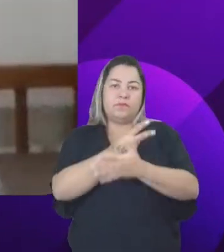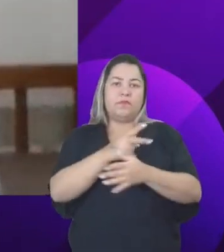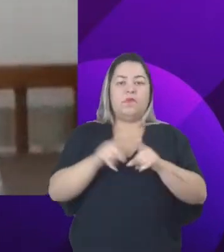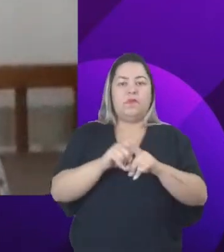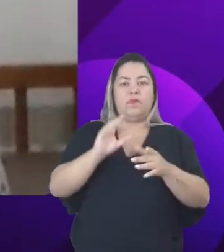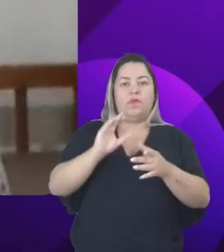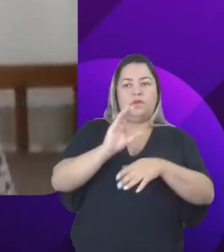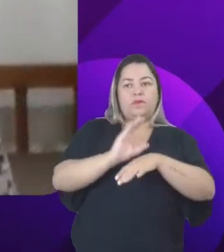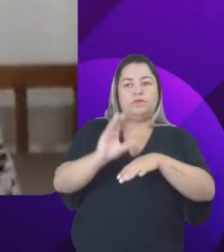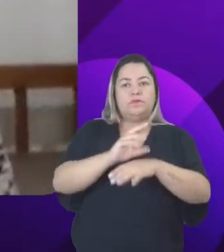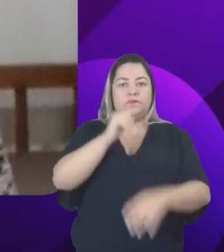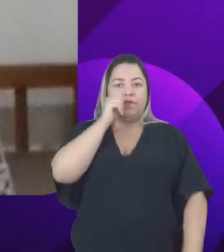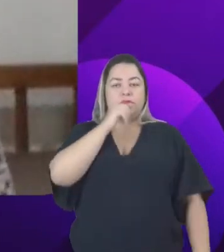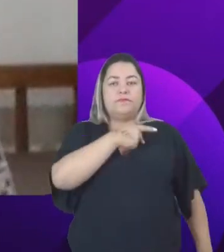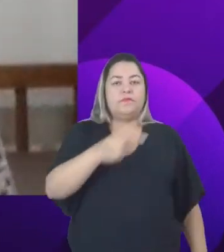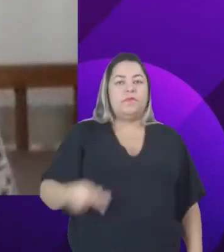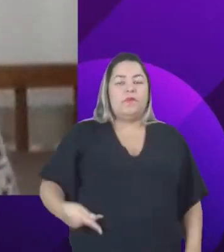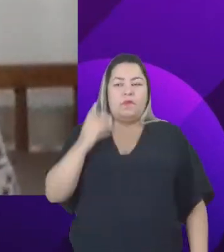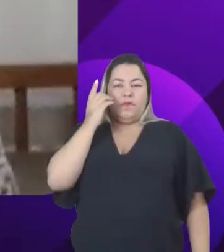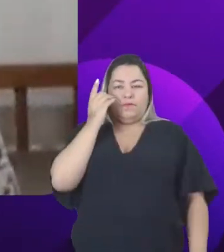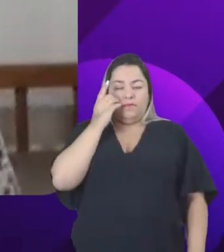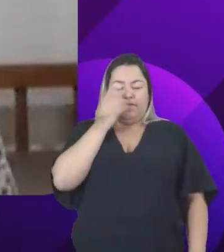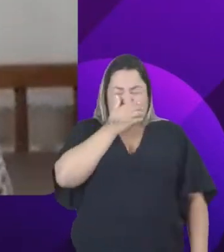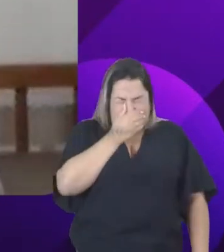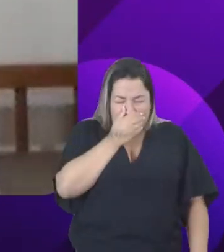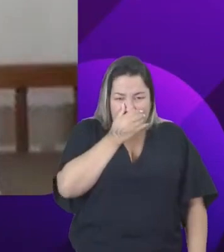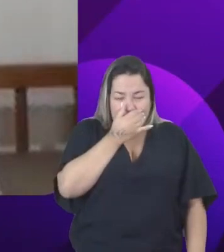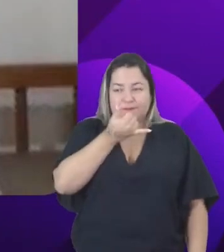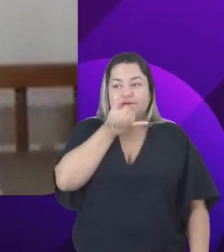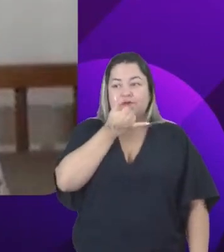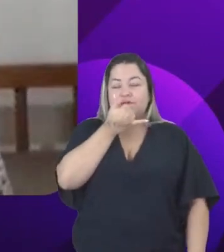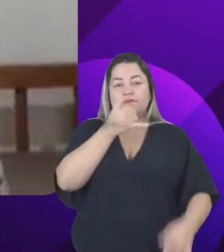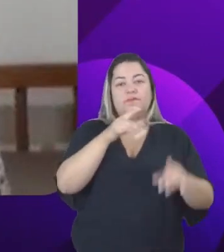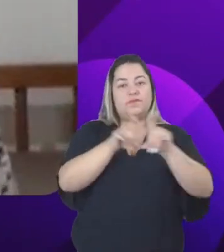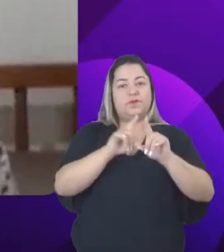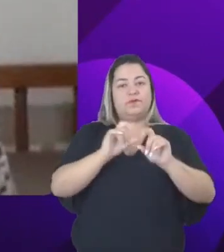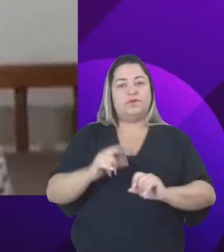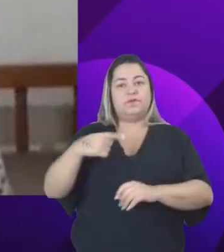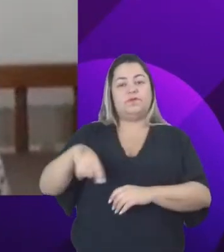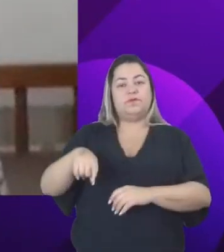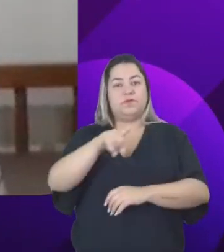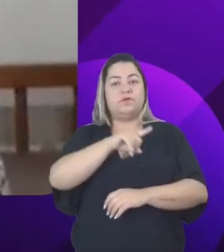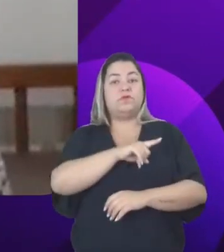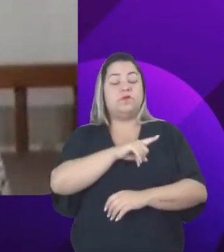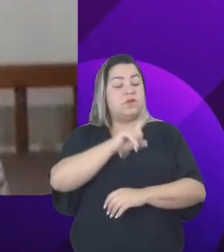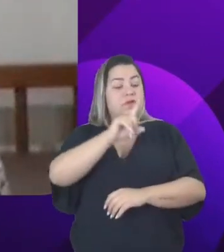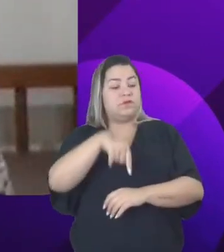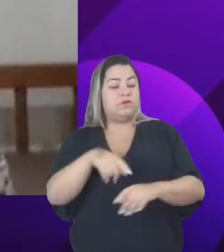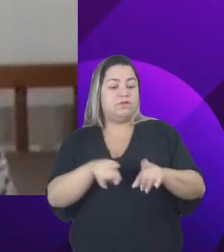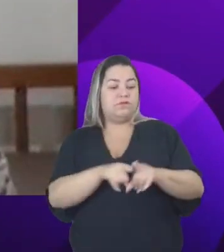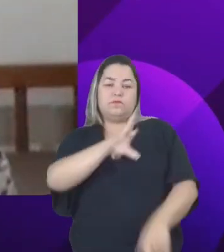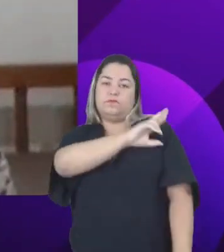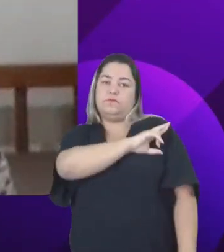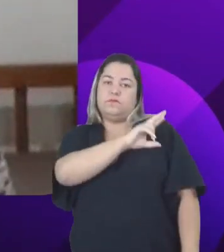da presidenta Dilma. Isso significou que, por exemplo, as casas da mulher brasileira, que são o